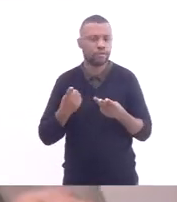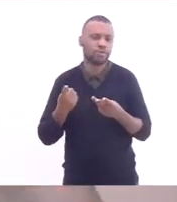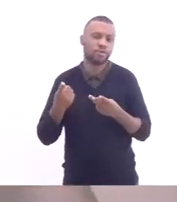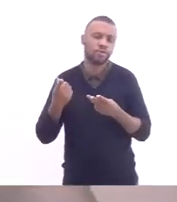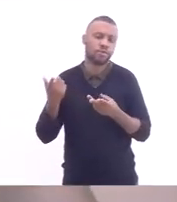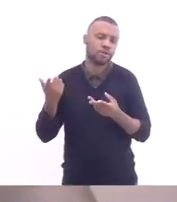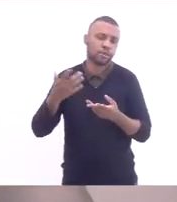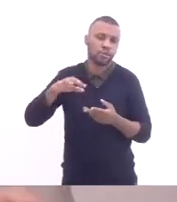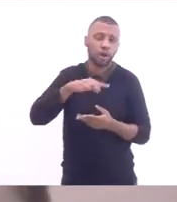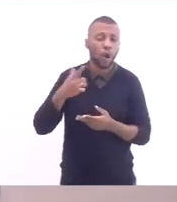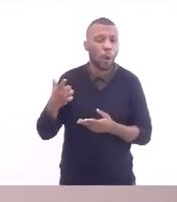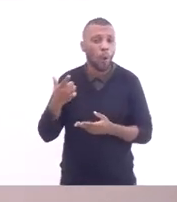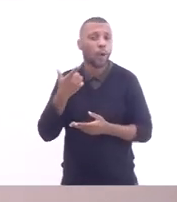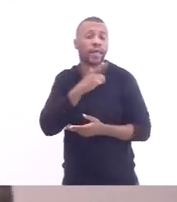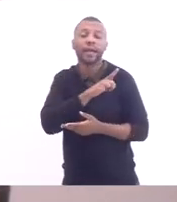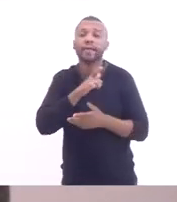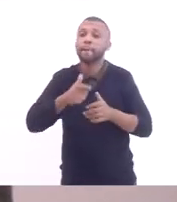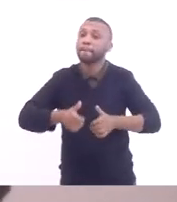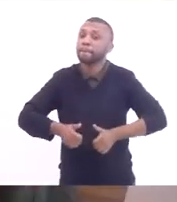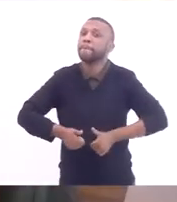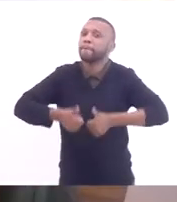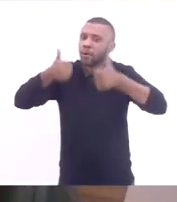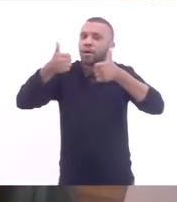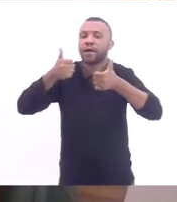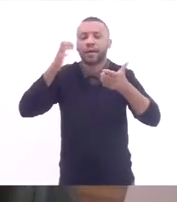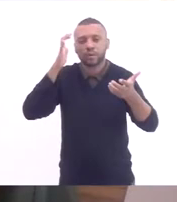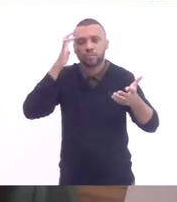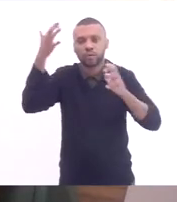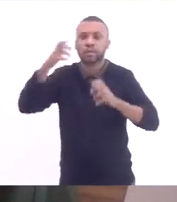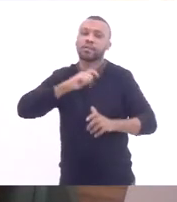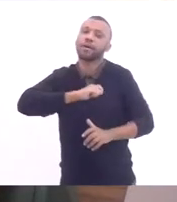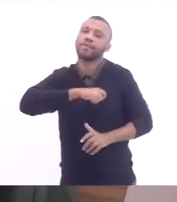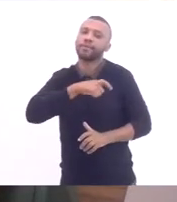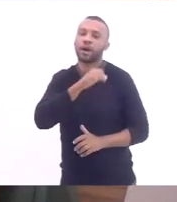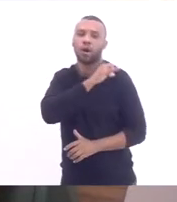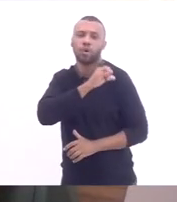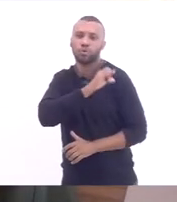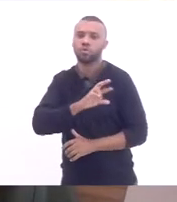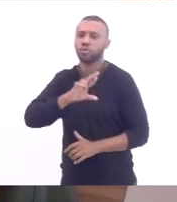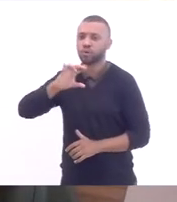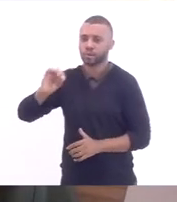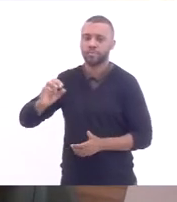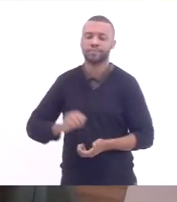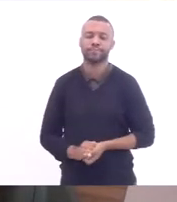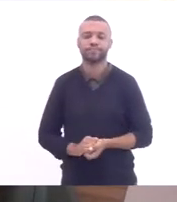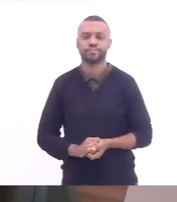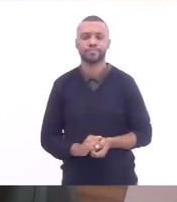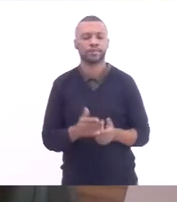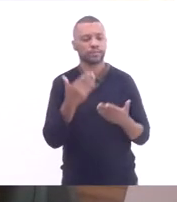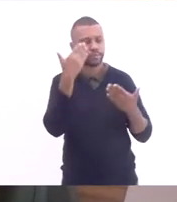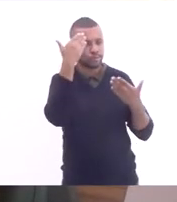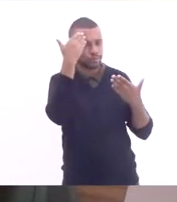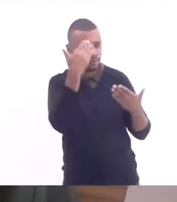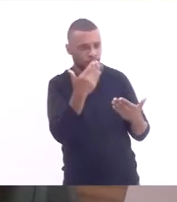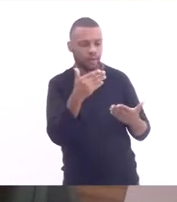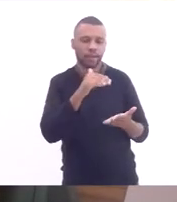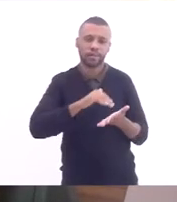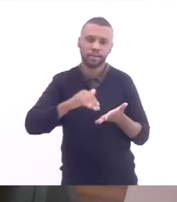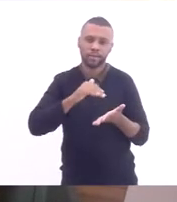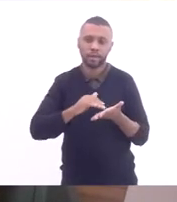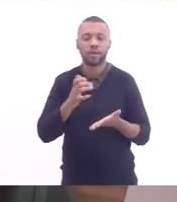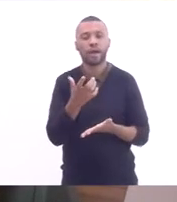a situação fiscal do Rio de Janeiro. Muito obrigado, secretário Nelson Rocha. Vou de